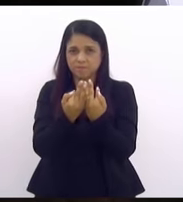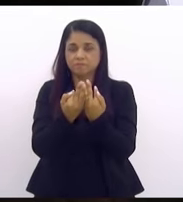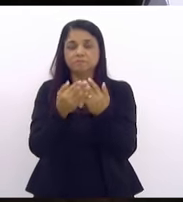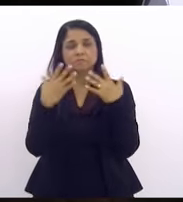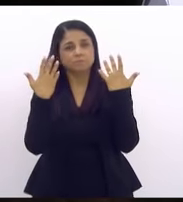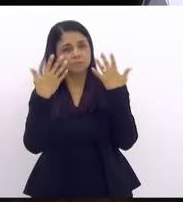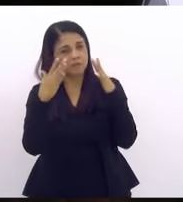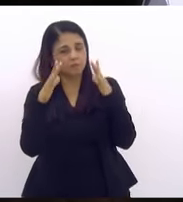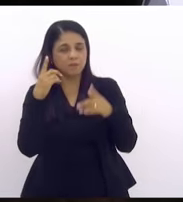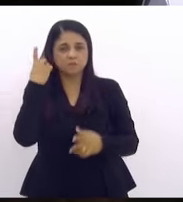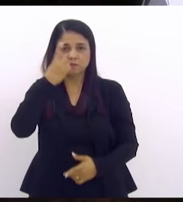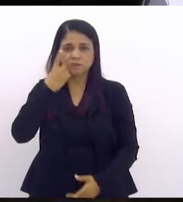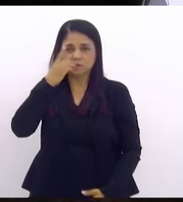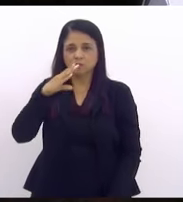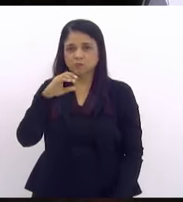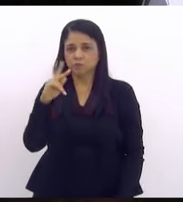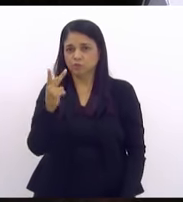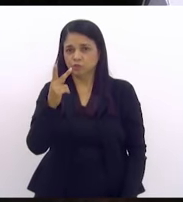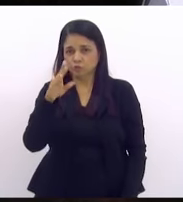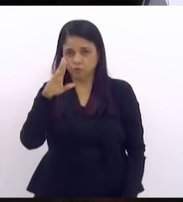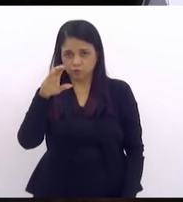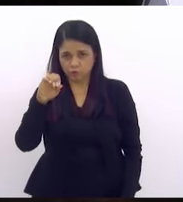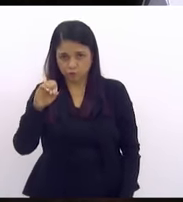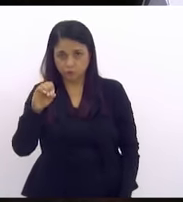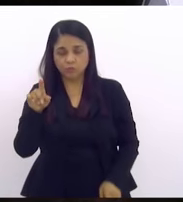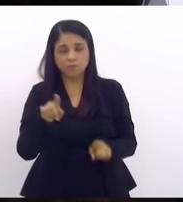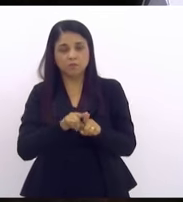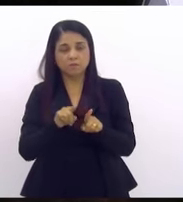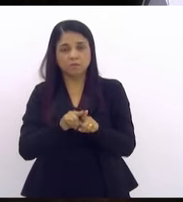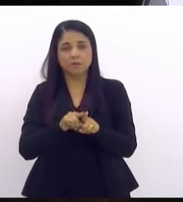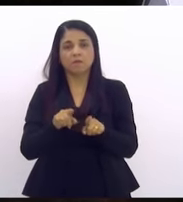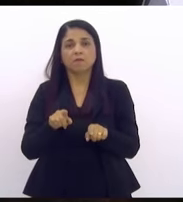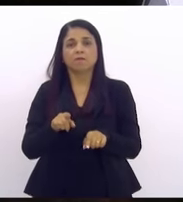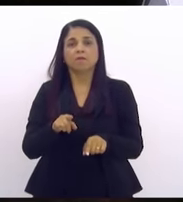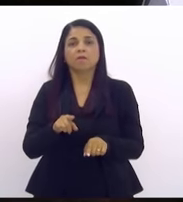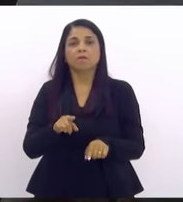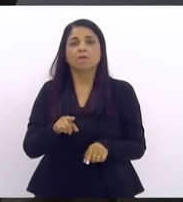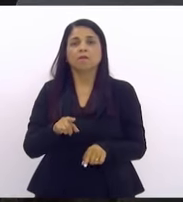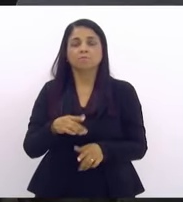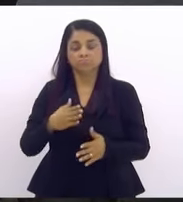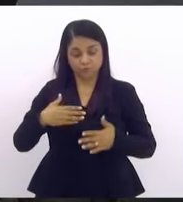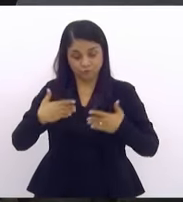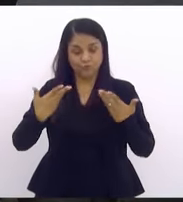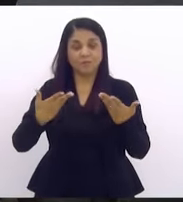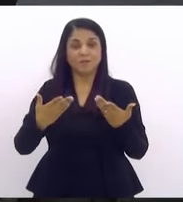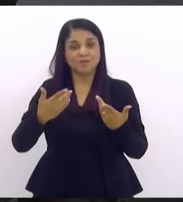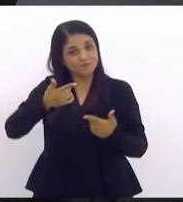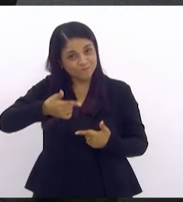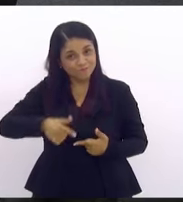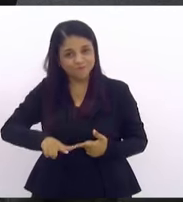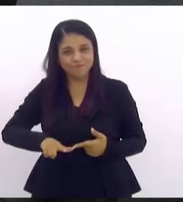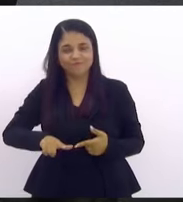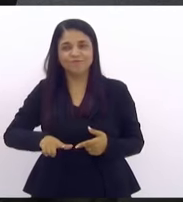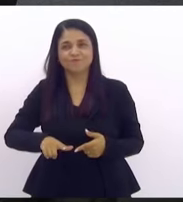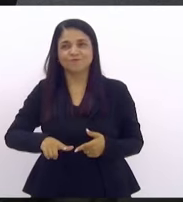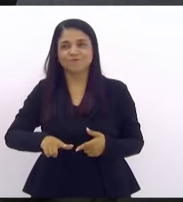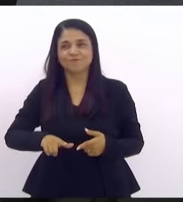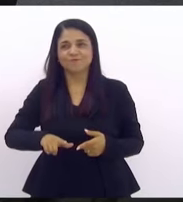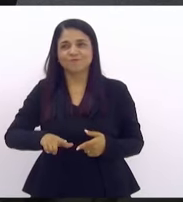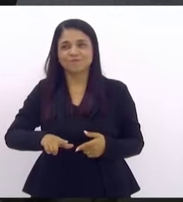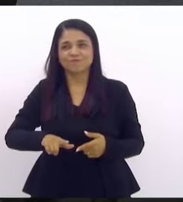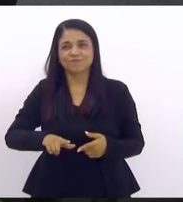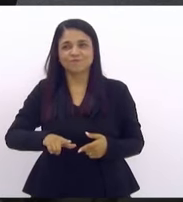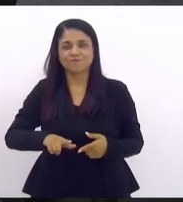Parabéns ao Deputado Chico Machado que por mais uma vez nos surpreende com uma